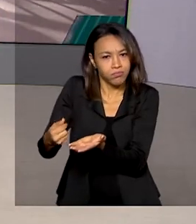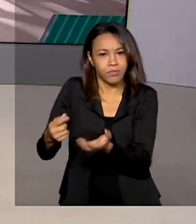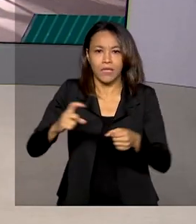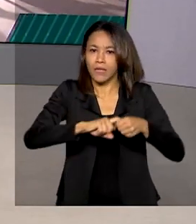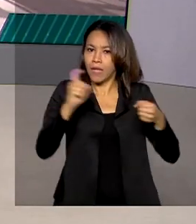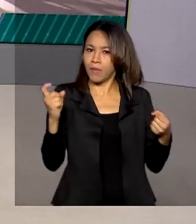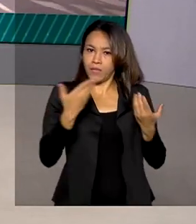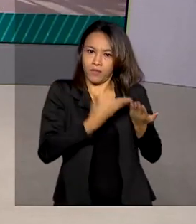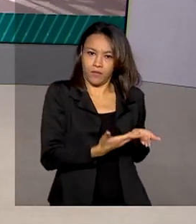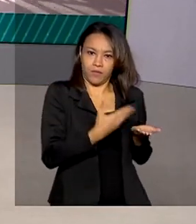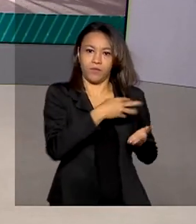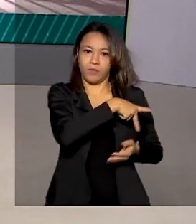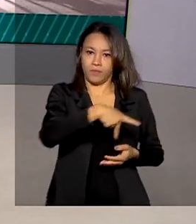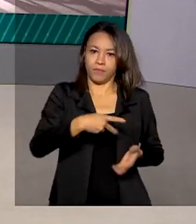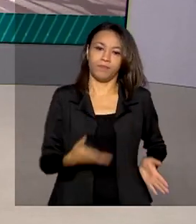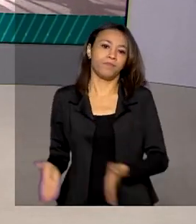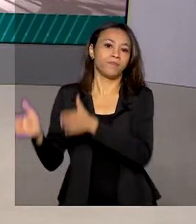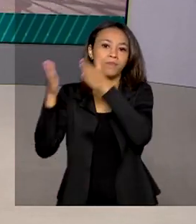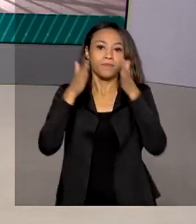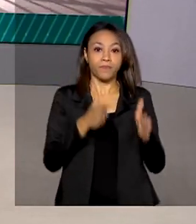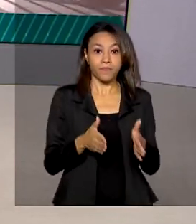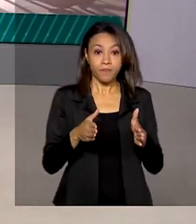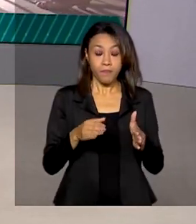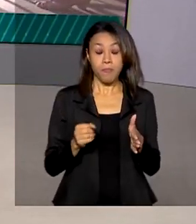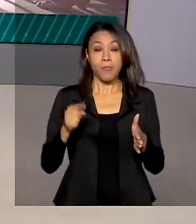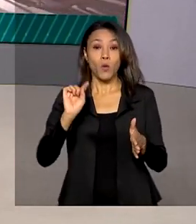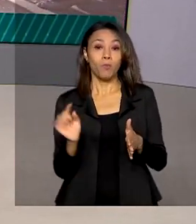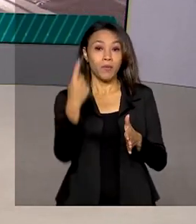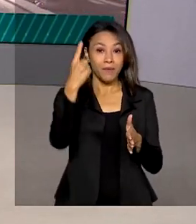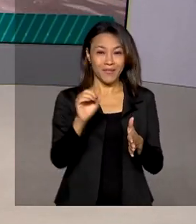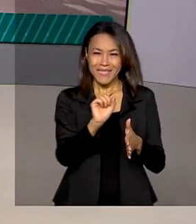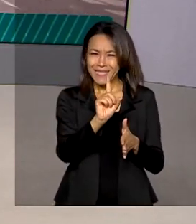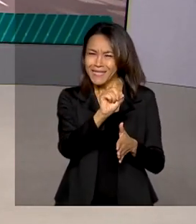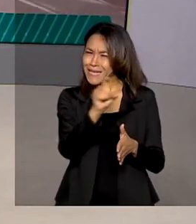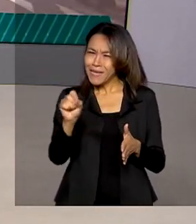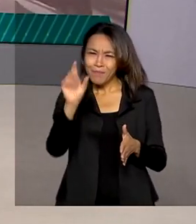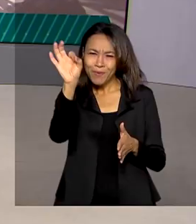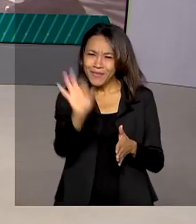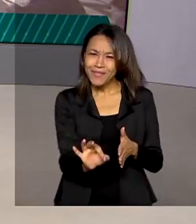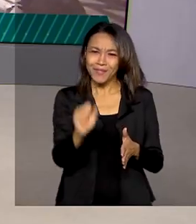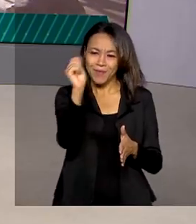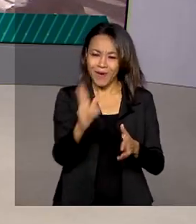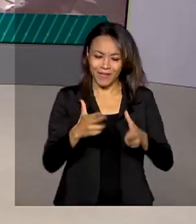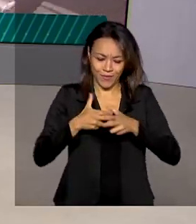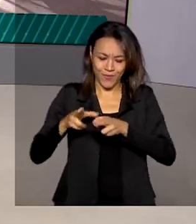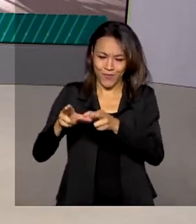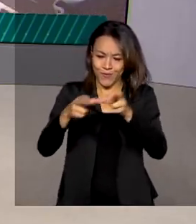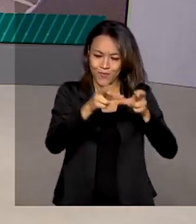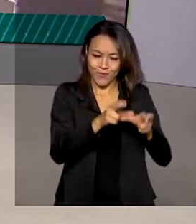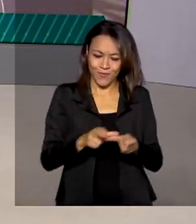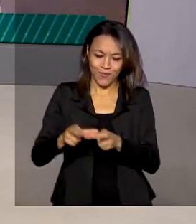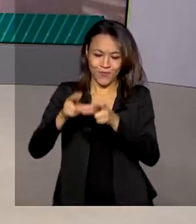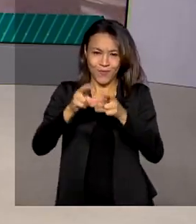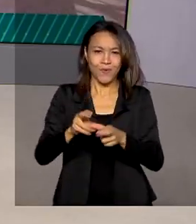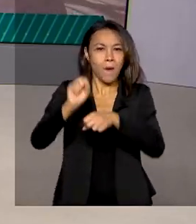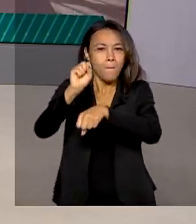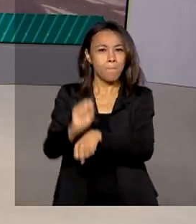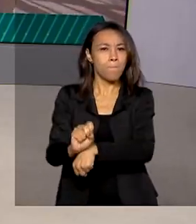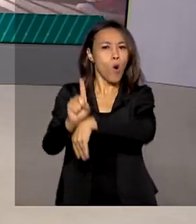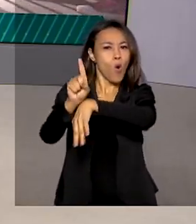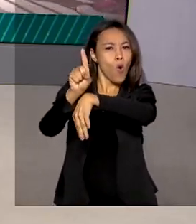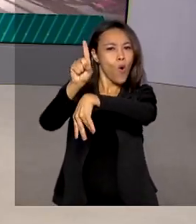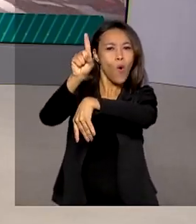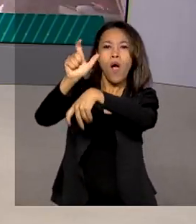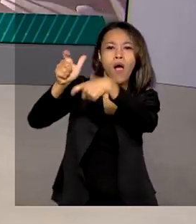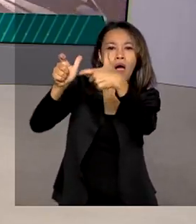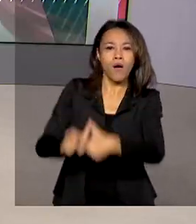O primeiro satélite 100% brasileiro foi lançado na madrugada deste domingo de uma base espacial na Índia. O